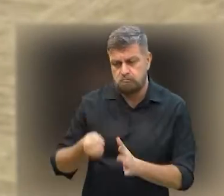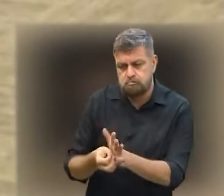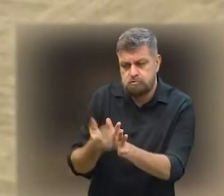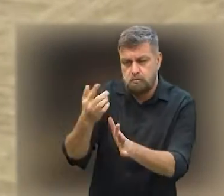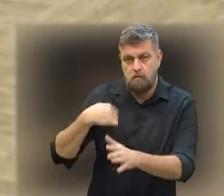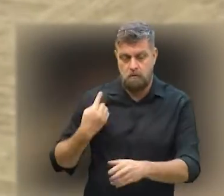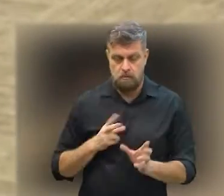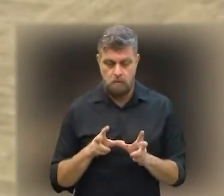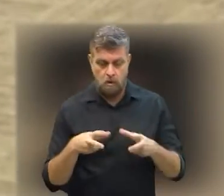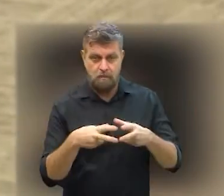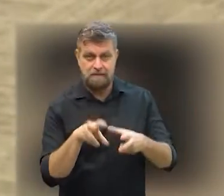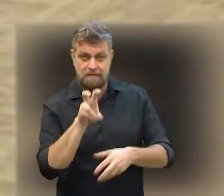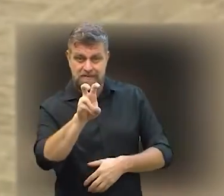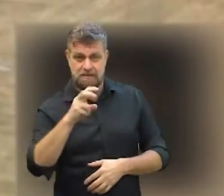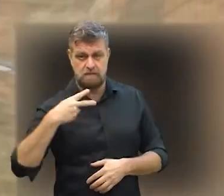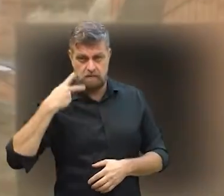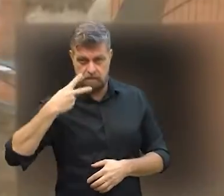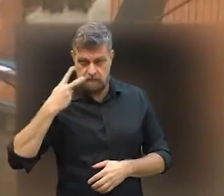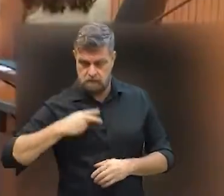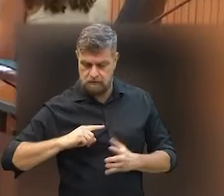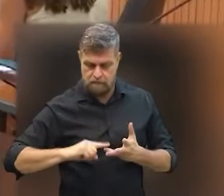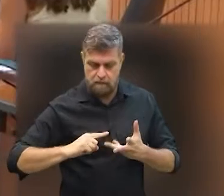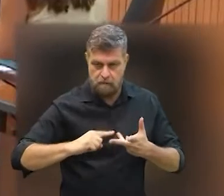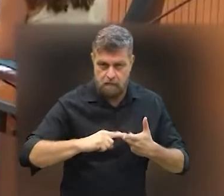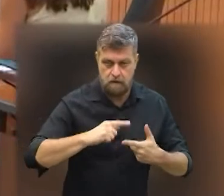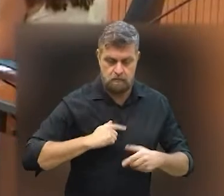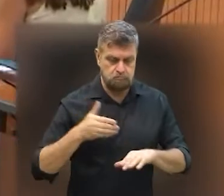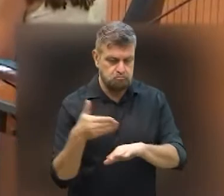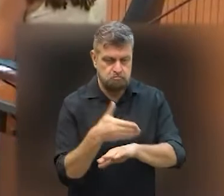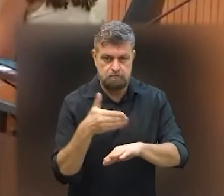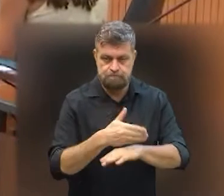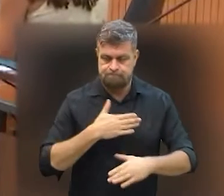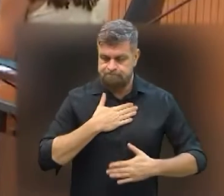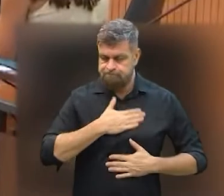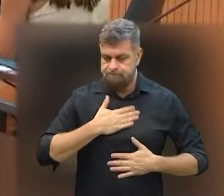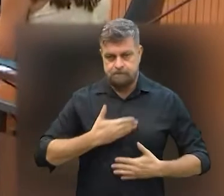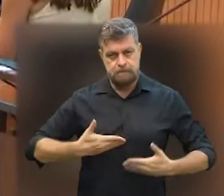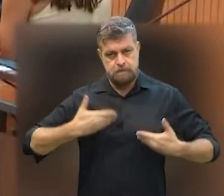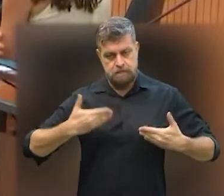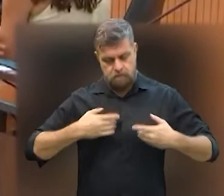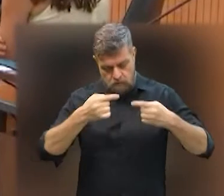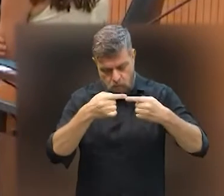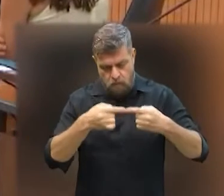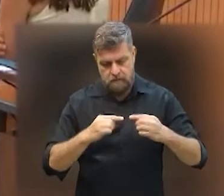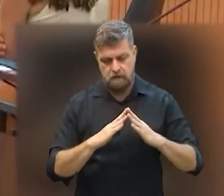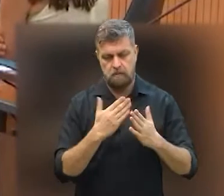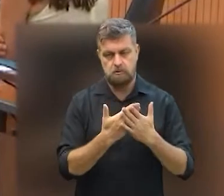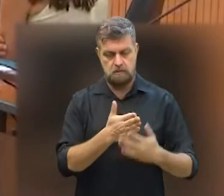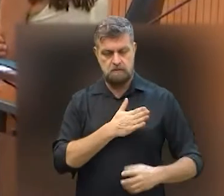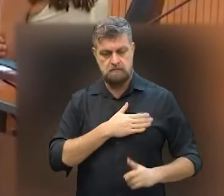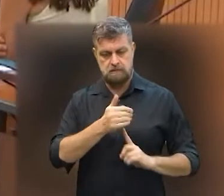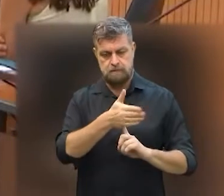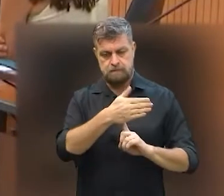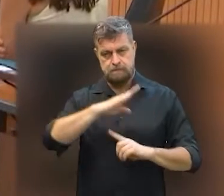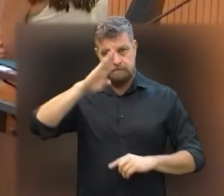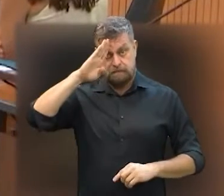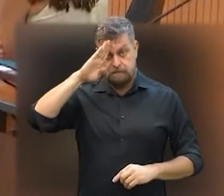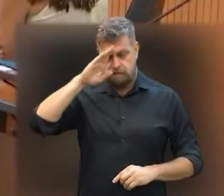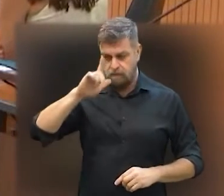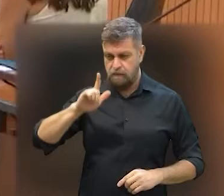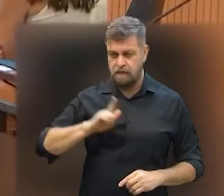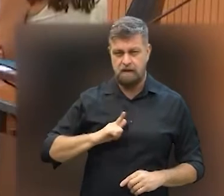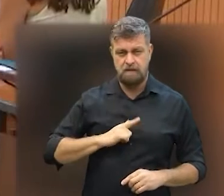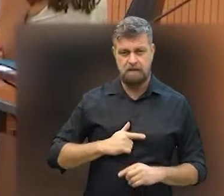muitos vereadores. Quando eu falo da comissão, são 5 vereadores, todos eles imbuídos e animados com a escola cívico-militar. Mas eu digo que